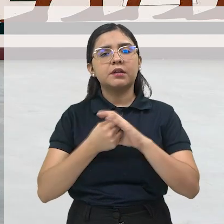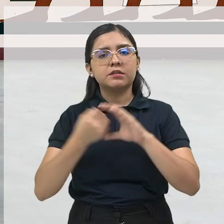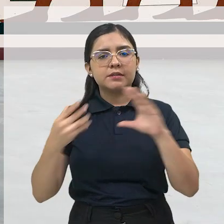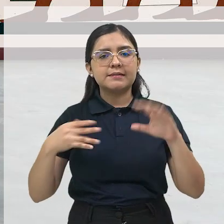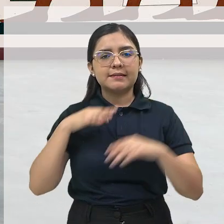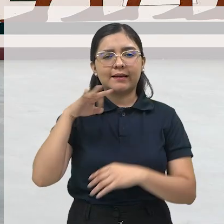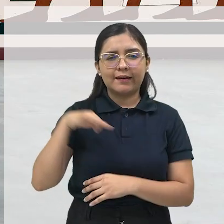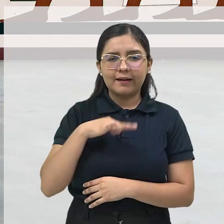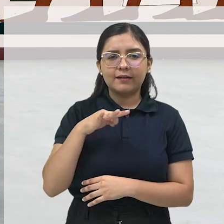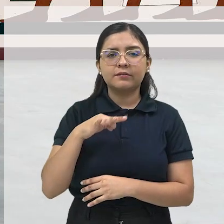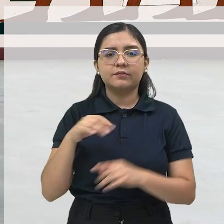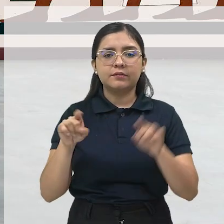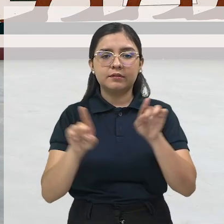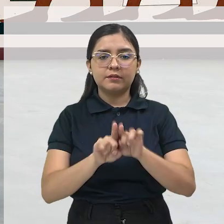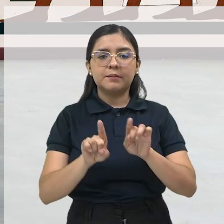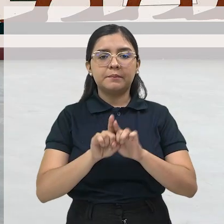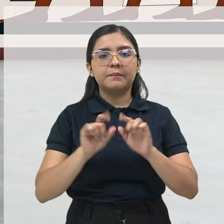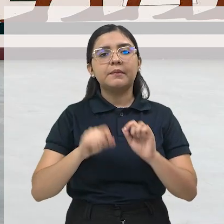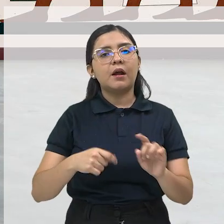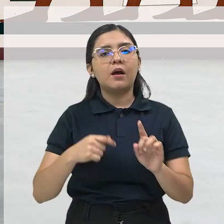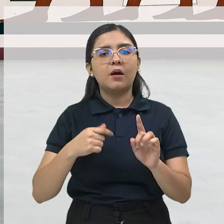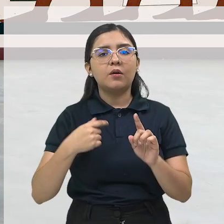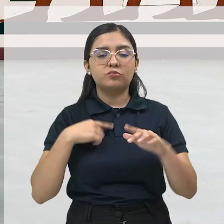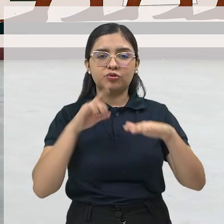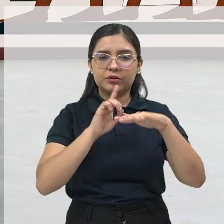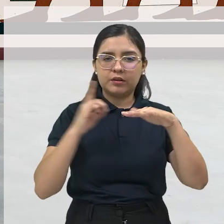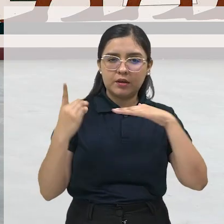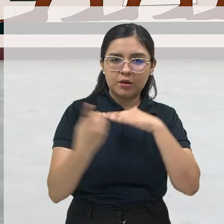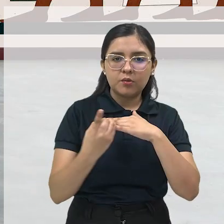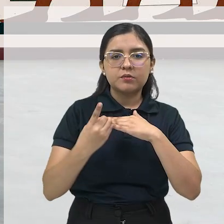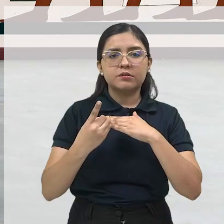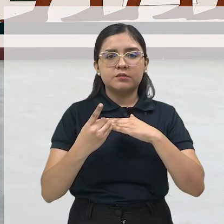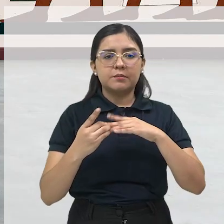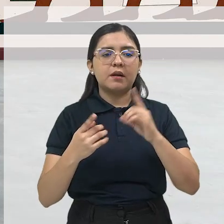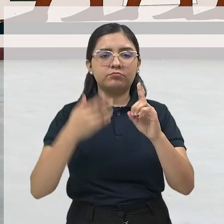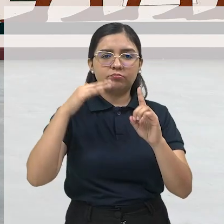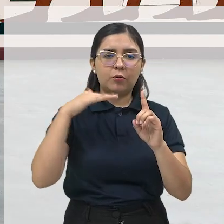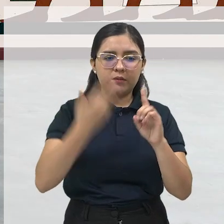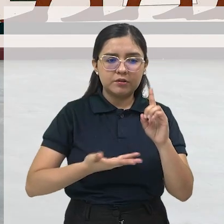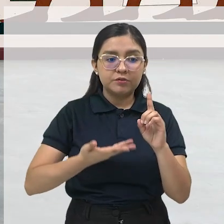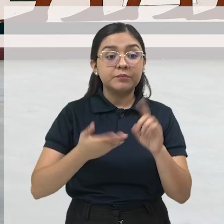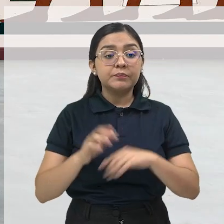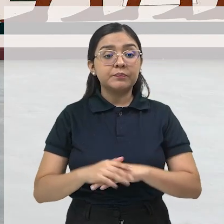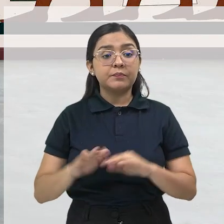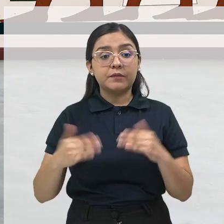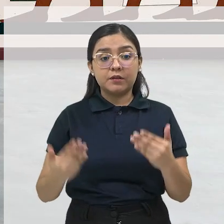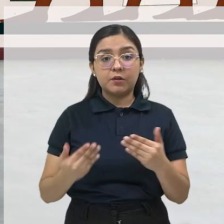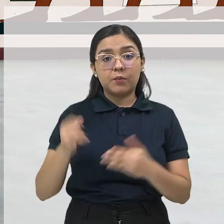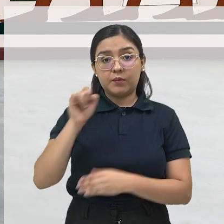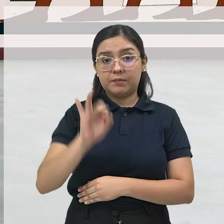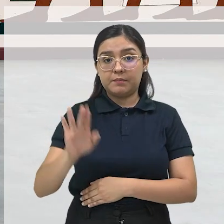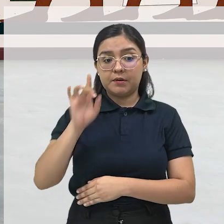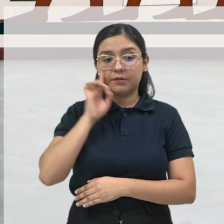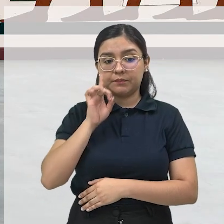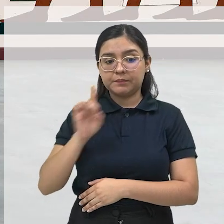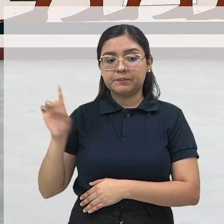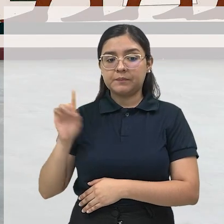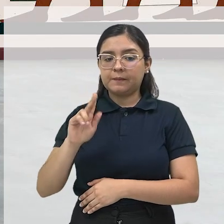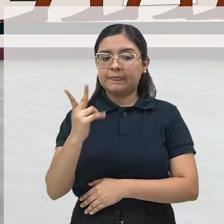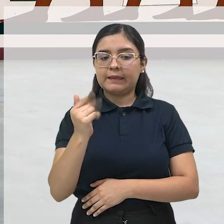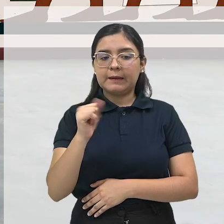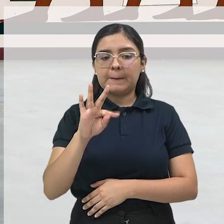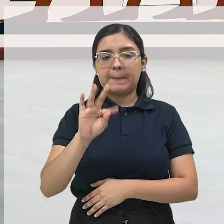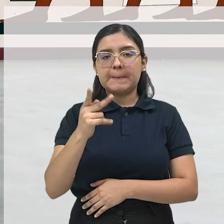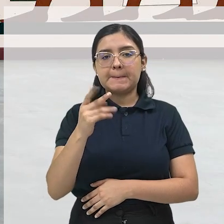Era executada em homenagem aos deuses. Vamos ver aqui a imagem da deusa Hathor. Olha